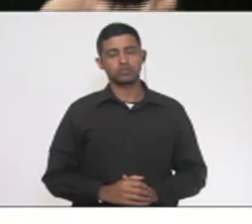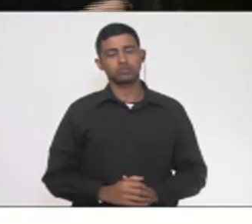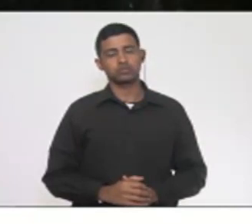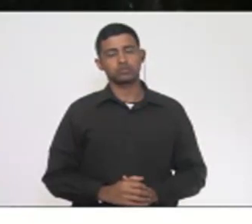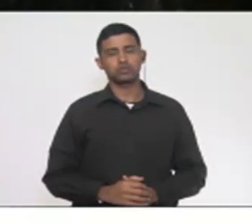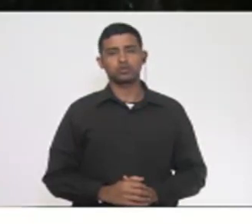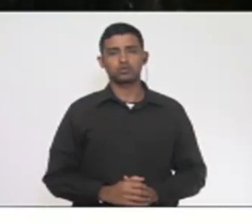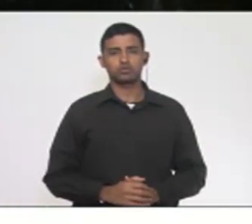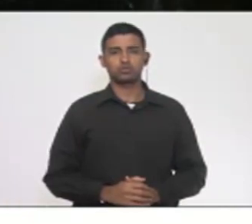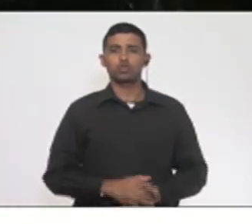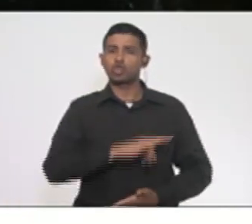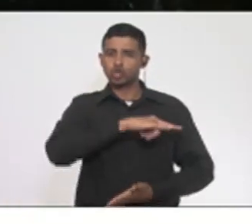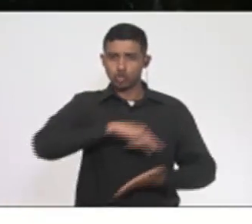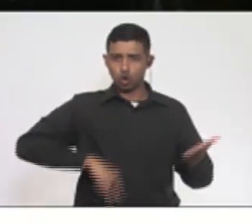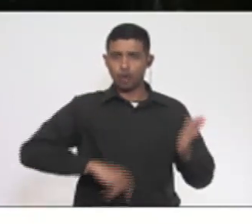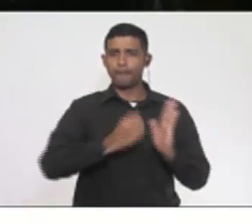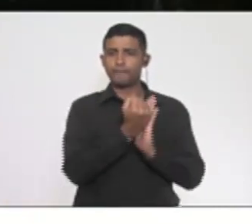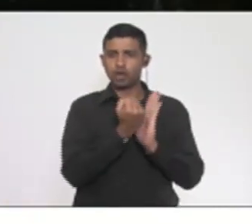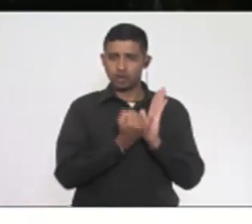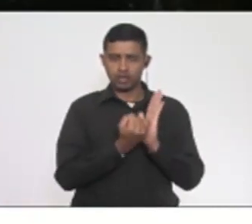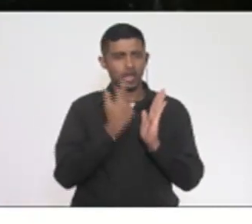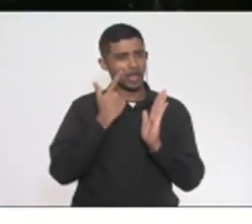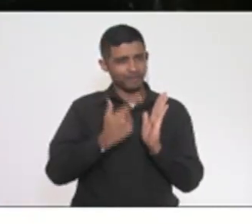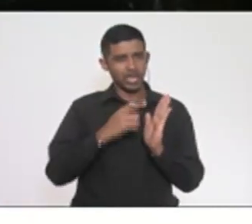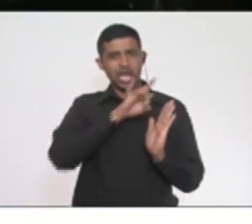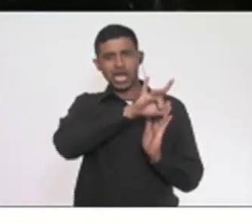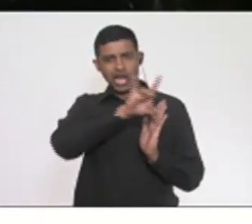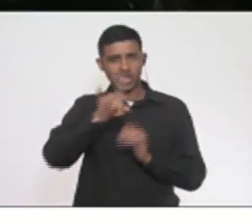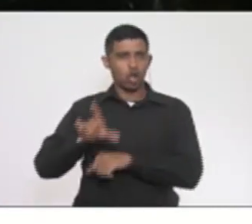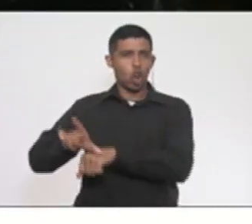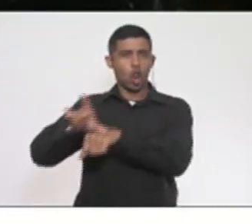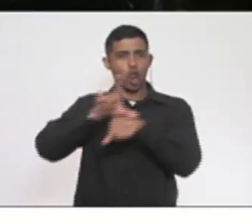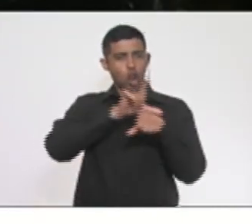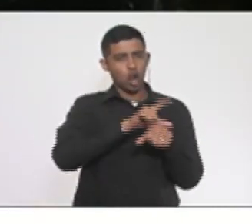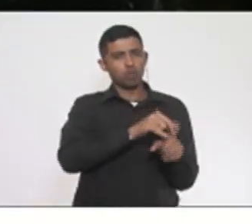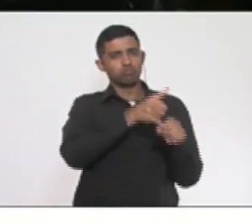oficioso desses postos que